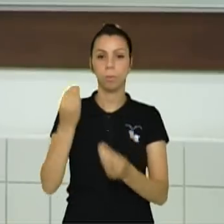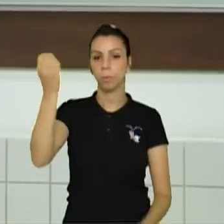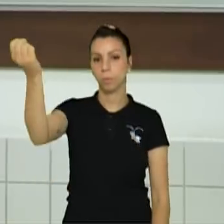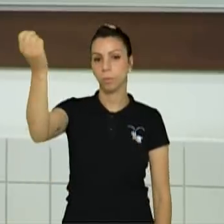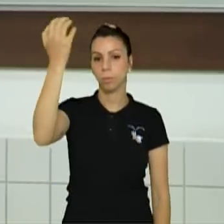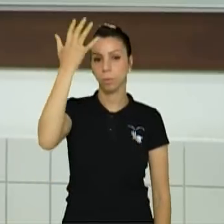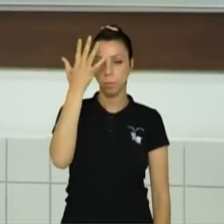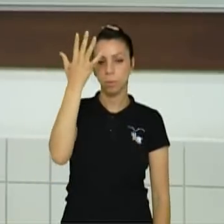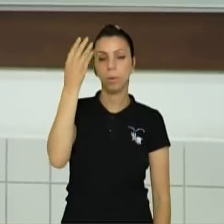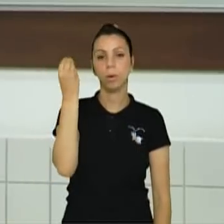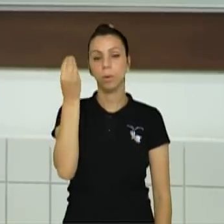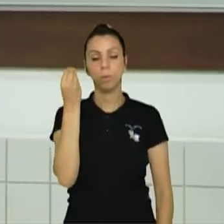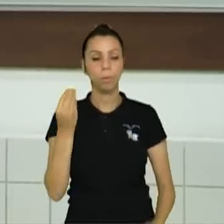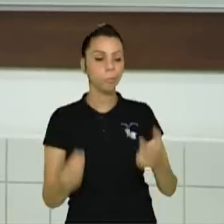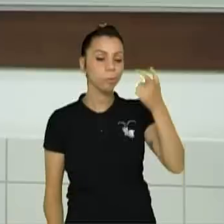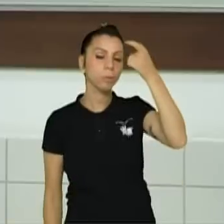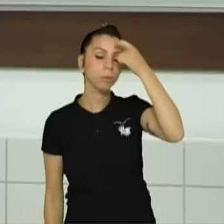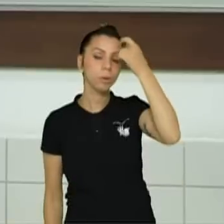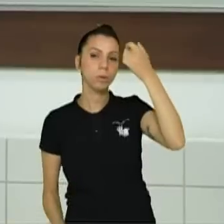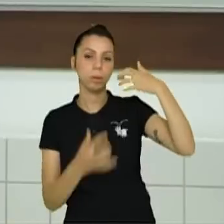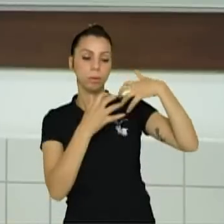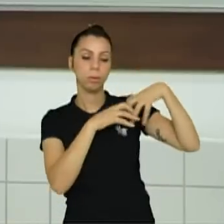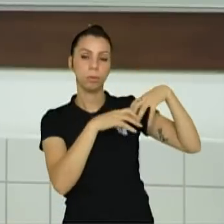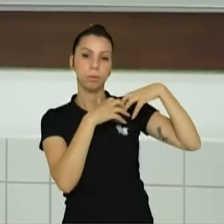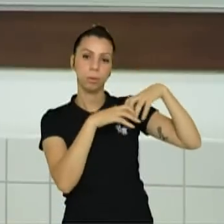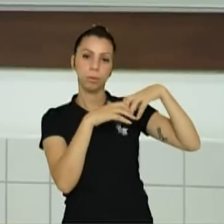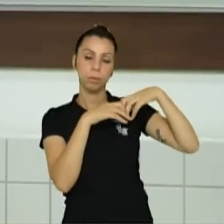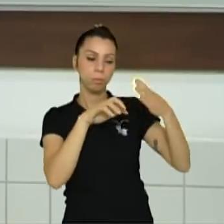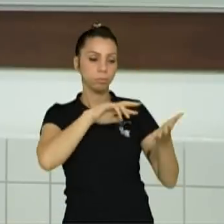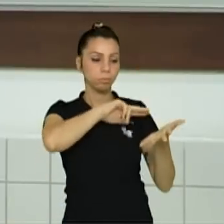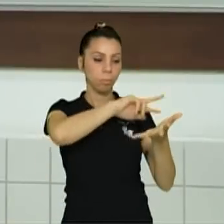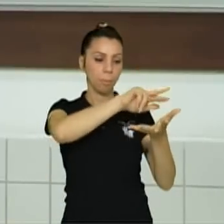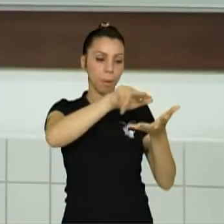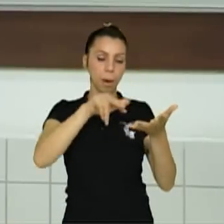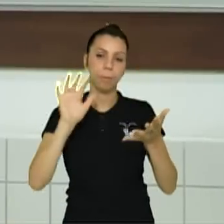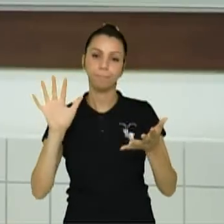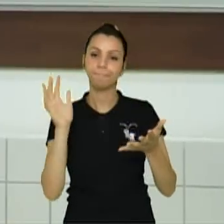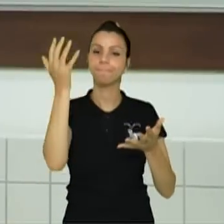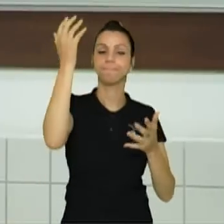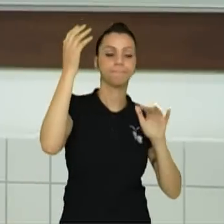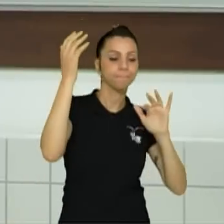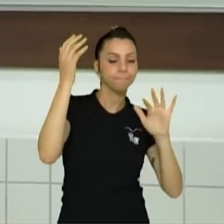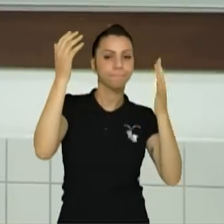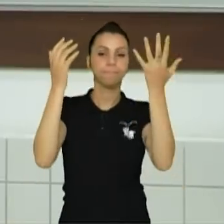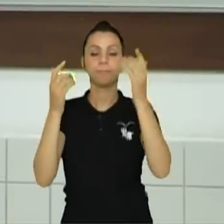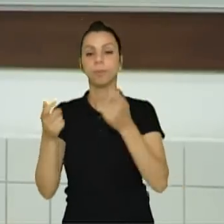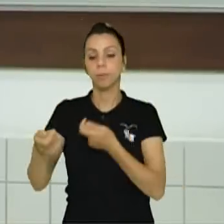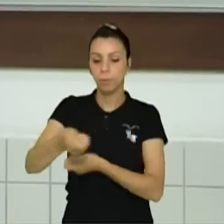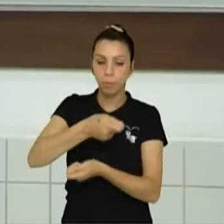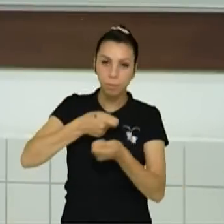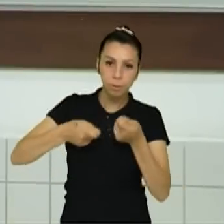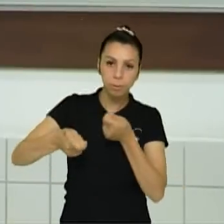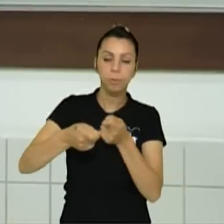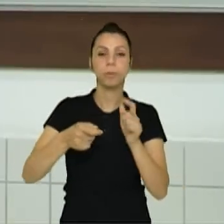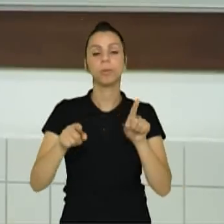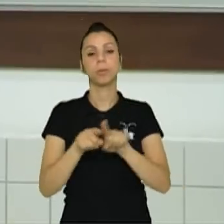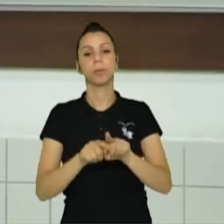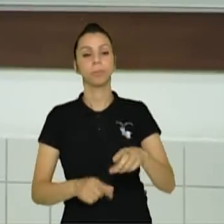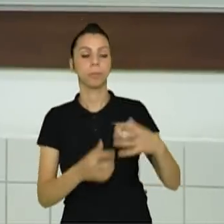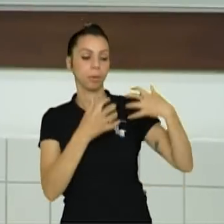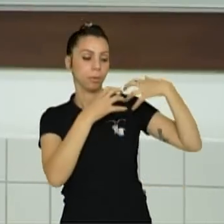em racionalizar vários fenômenos. Ou seja, racionalizar a economia,